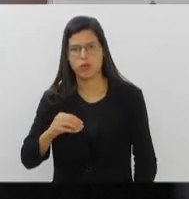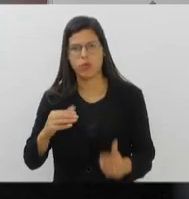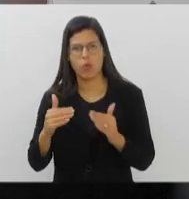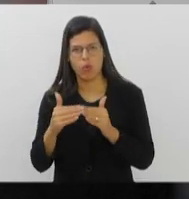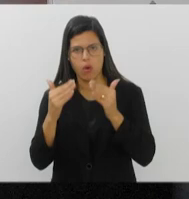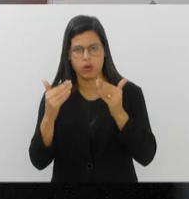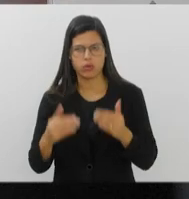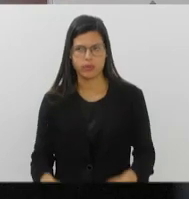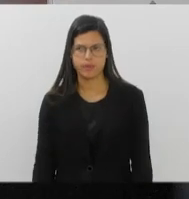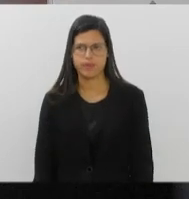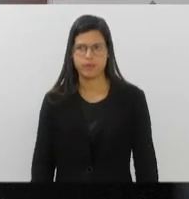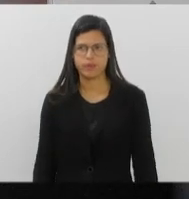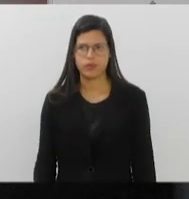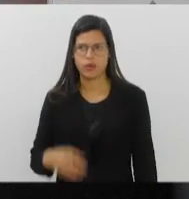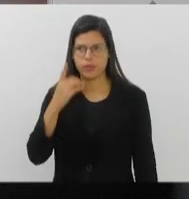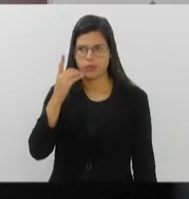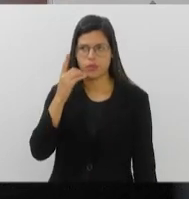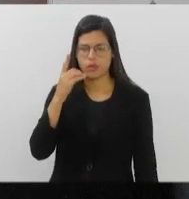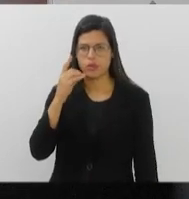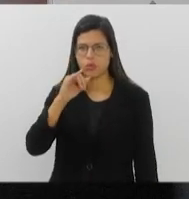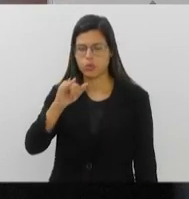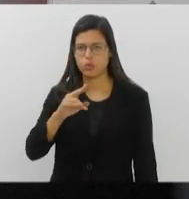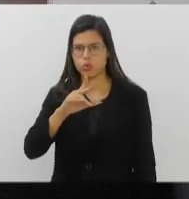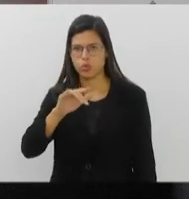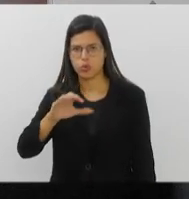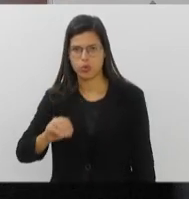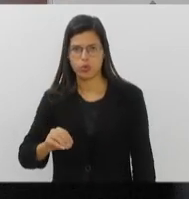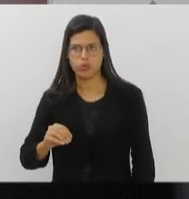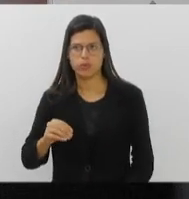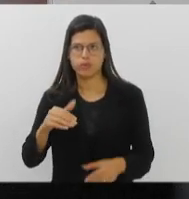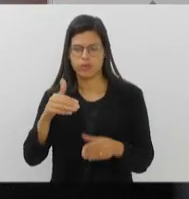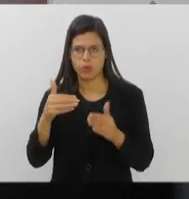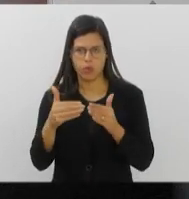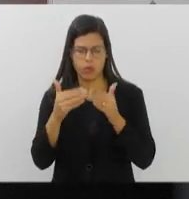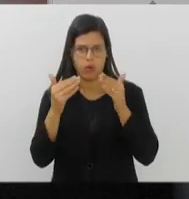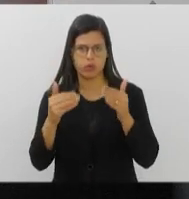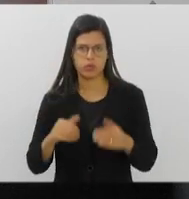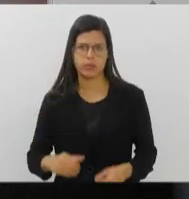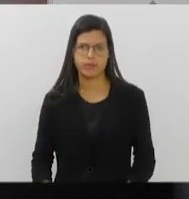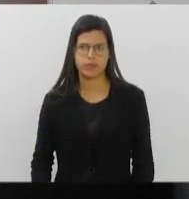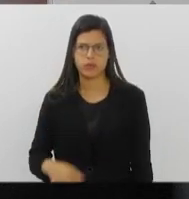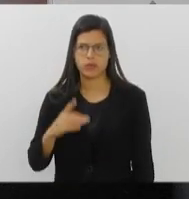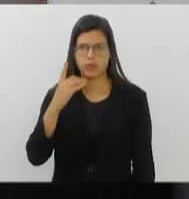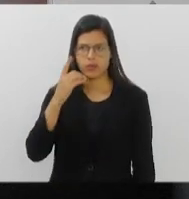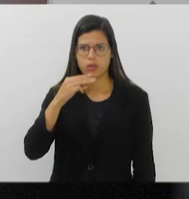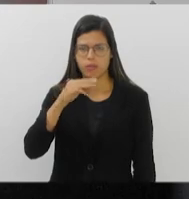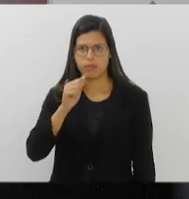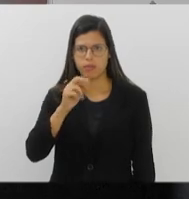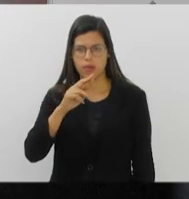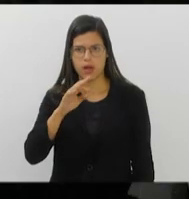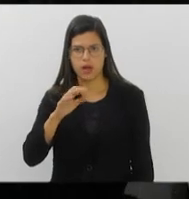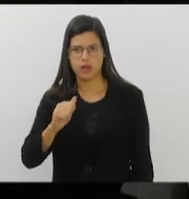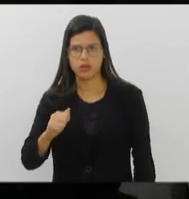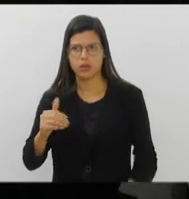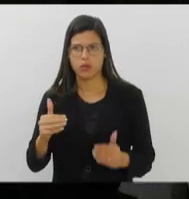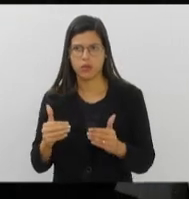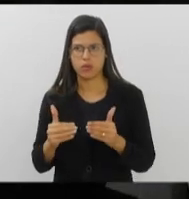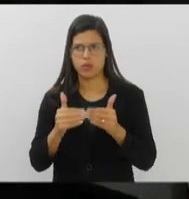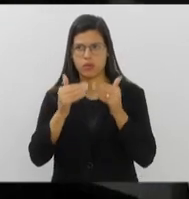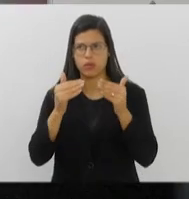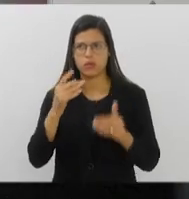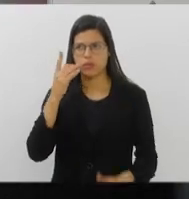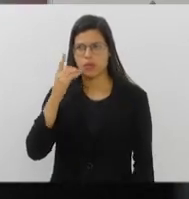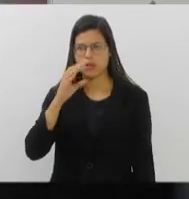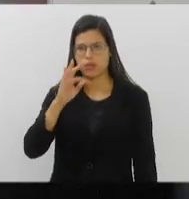presidente. Deputado Júlio Rocha? Favorável. Deputada Marta Rocha? Favorável.